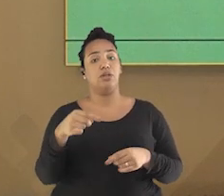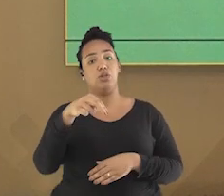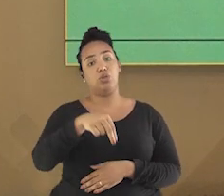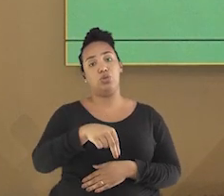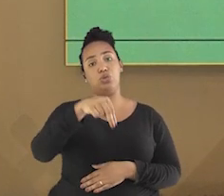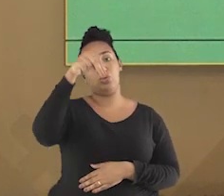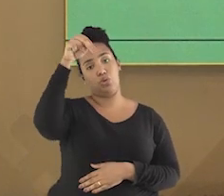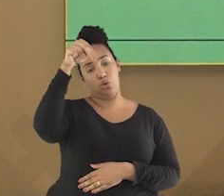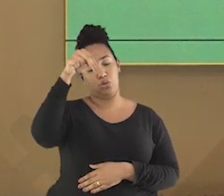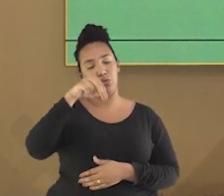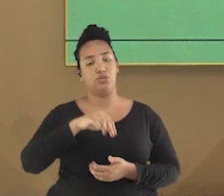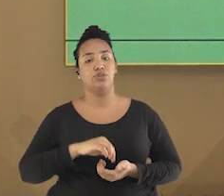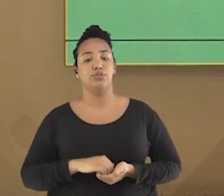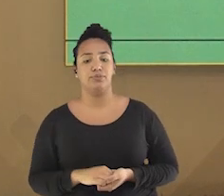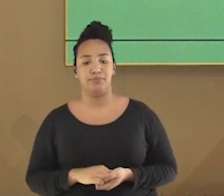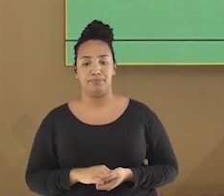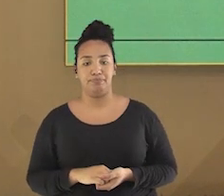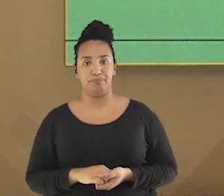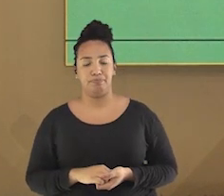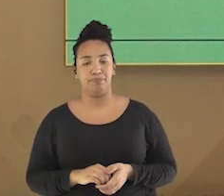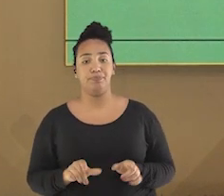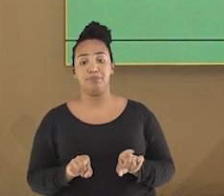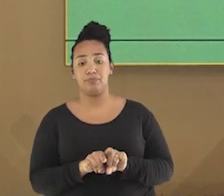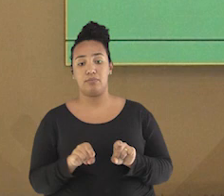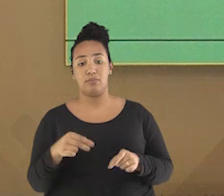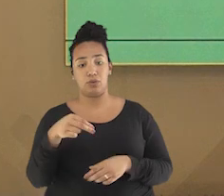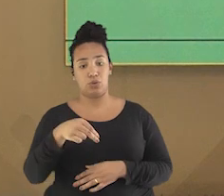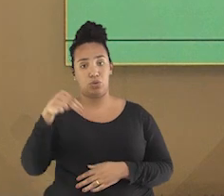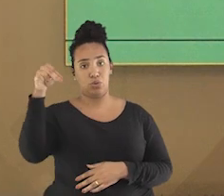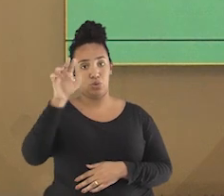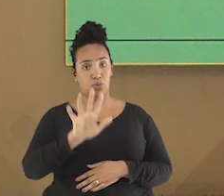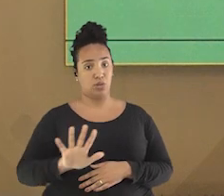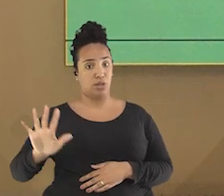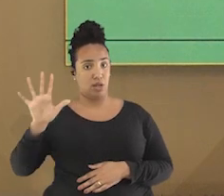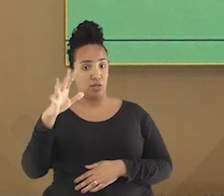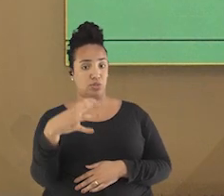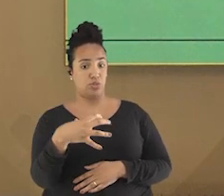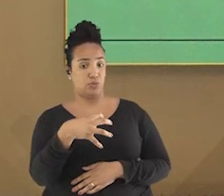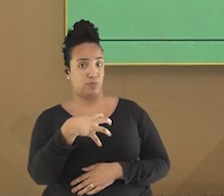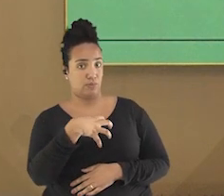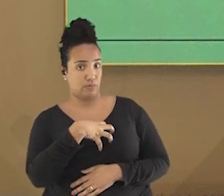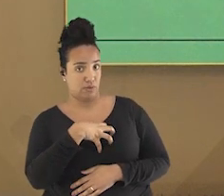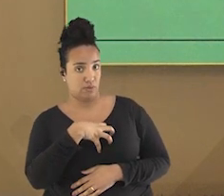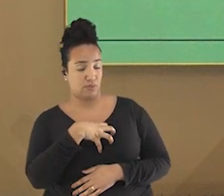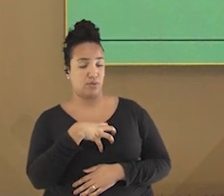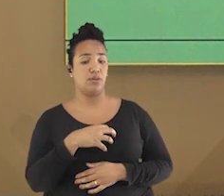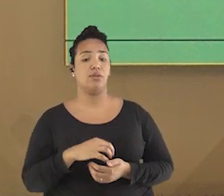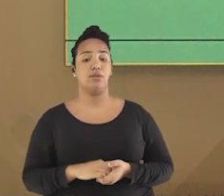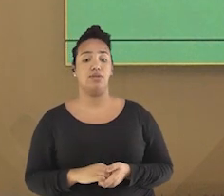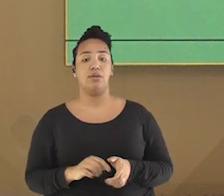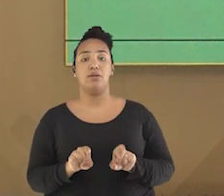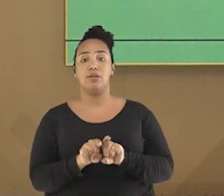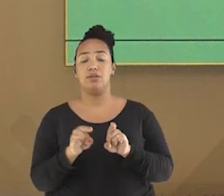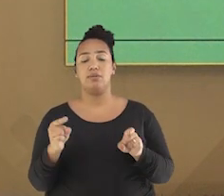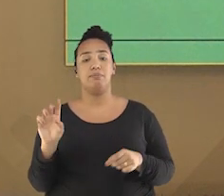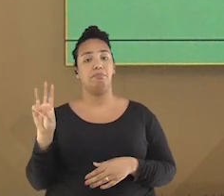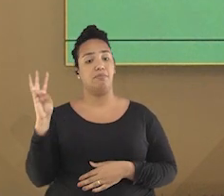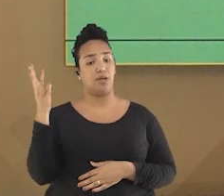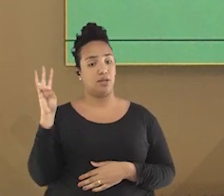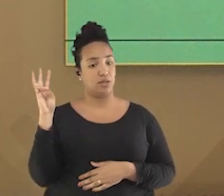do Tocantins. No nordeste, com a Bahia, o Piauí e o Maranhão